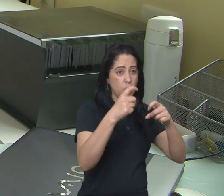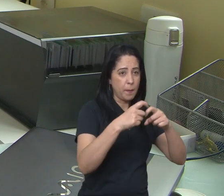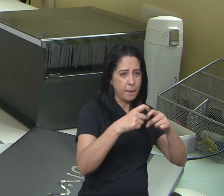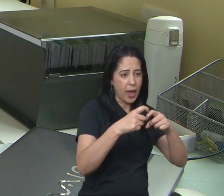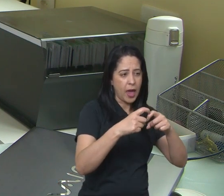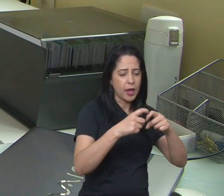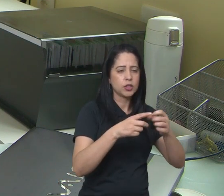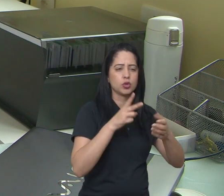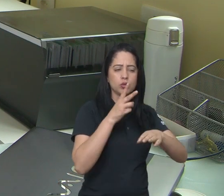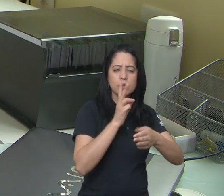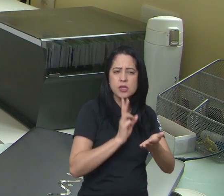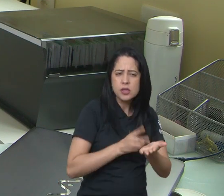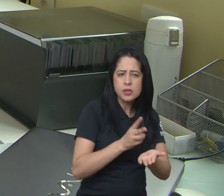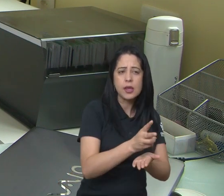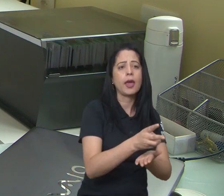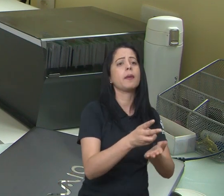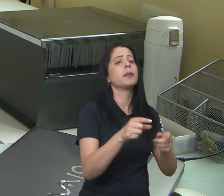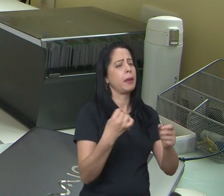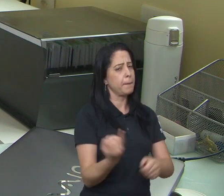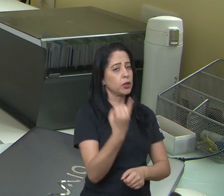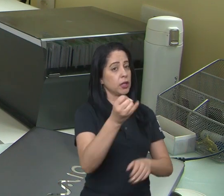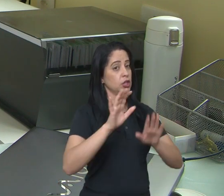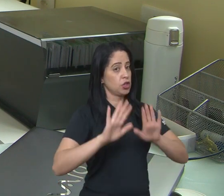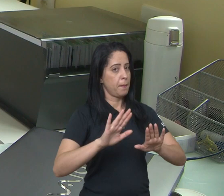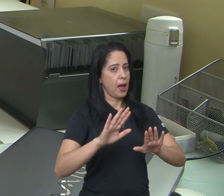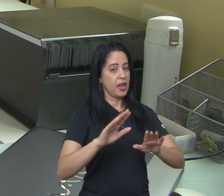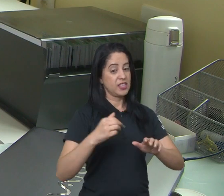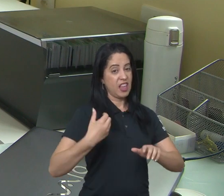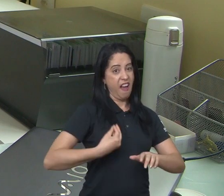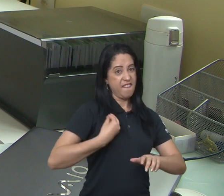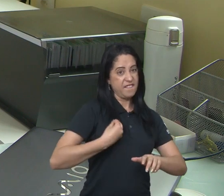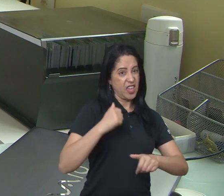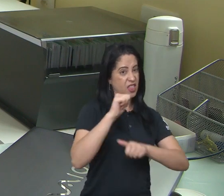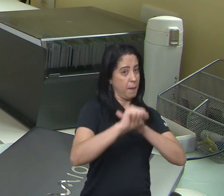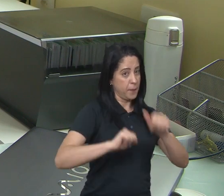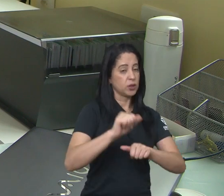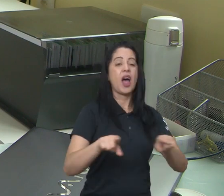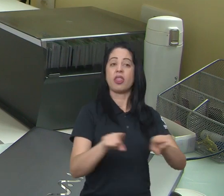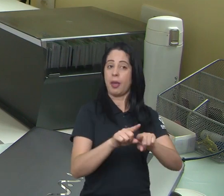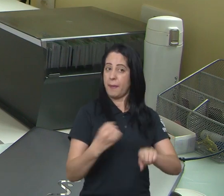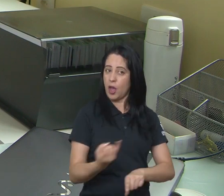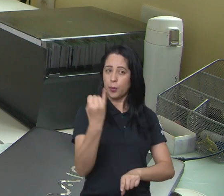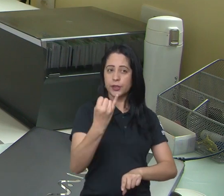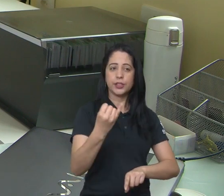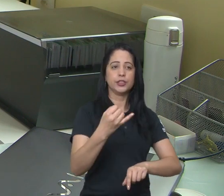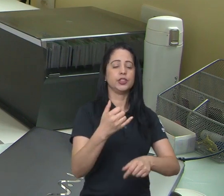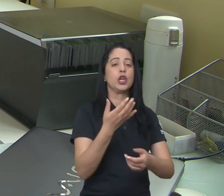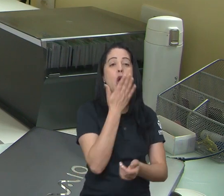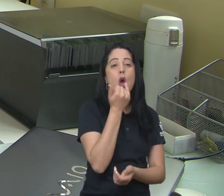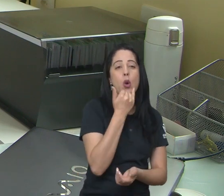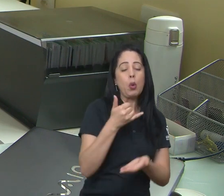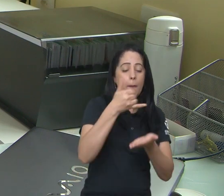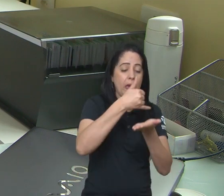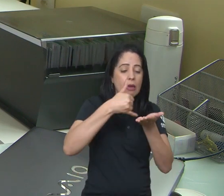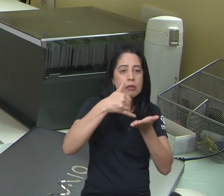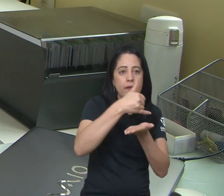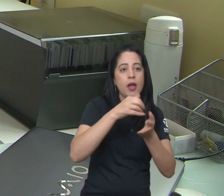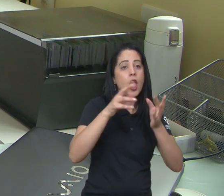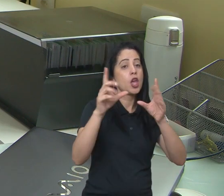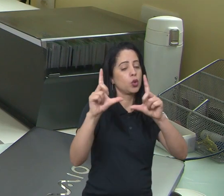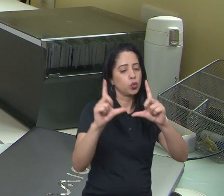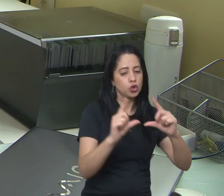ginecológica periódica, mudança do estilo de vida, todo mundo sabe, né? Diminuir os alimentos gordurosos, diminuir a